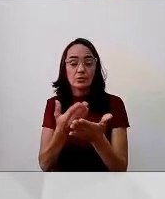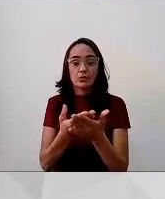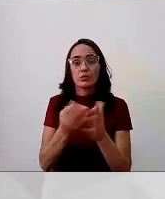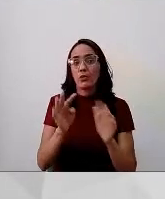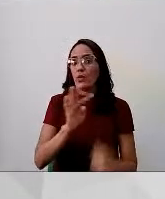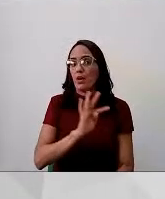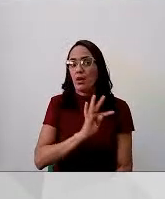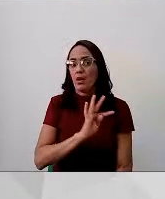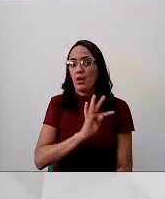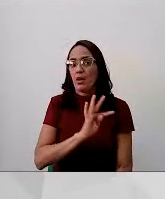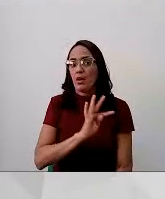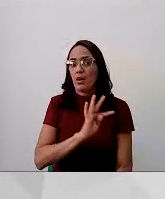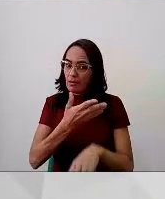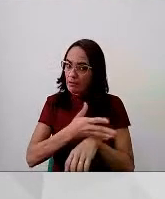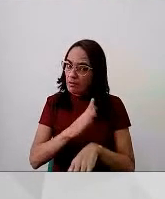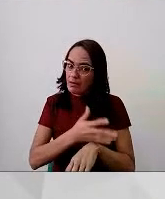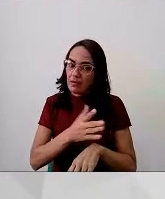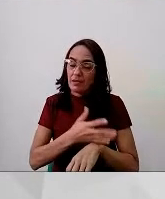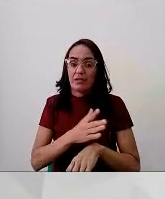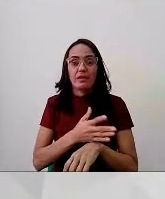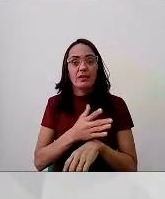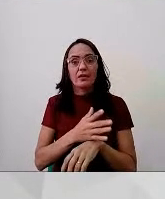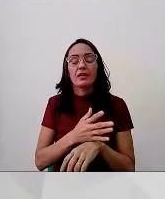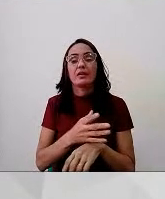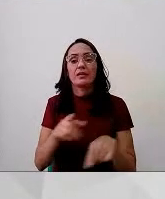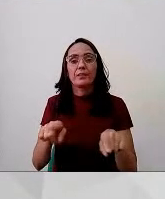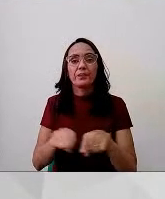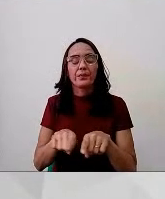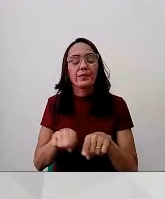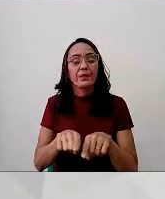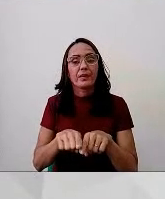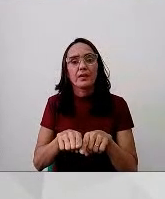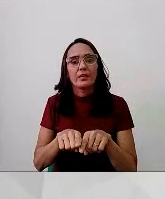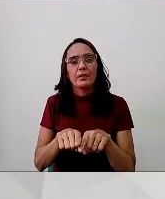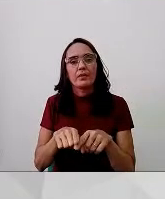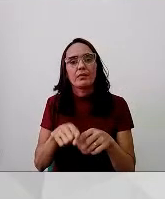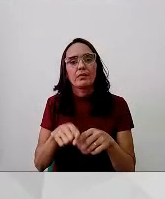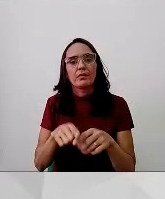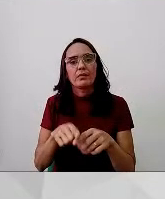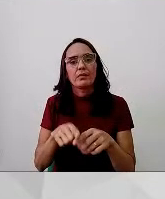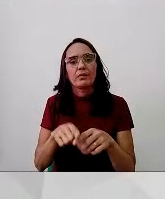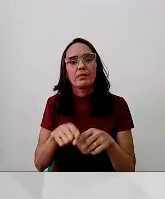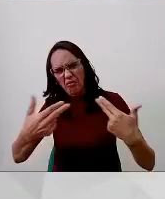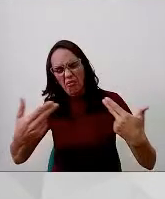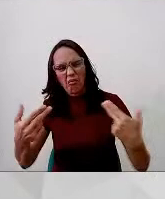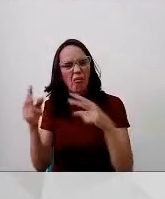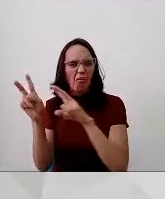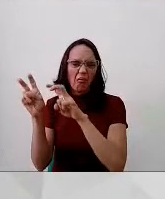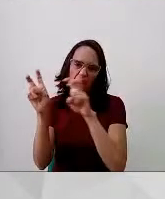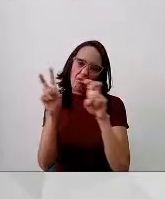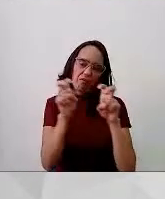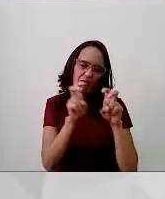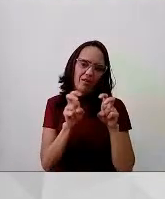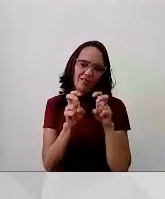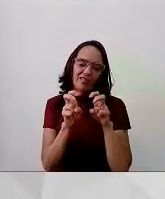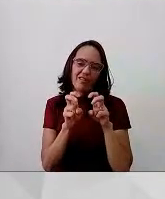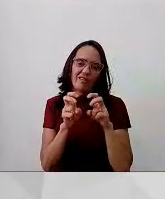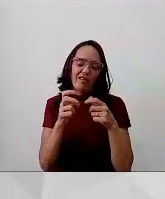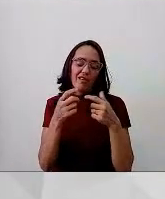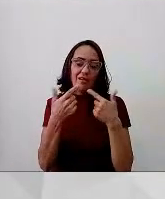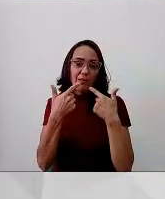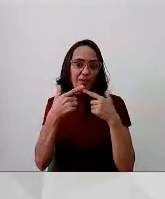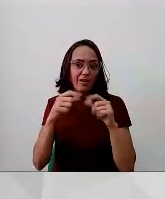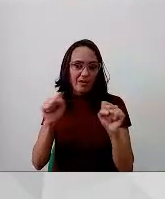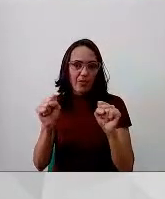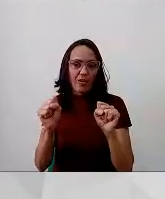simbólica, usando Lisp, depois Prolog, etc. Prolog é uma outra linguagem aí, simbólica também. Essa que eu